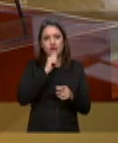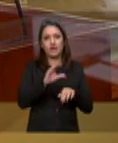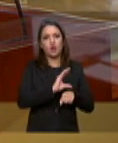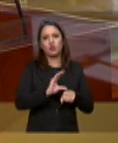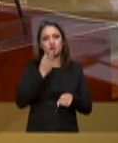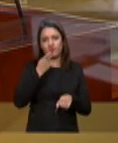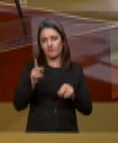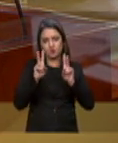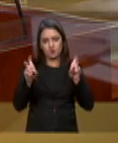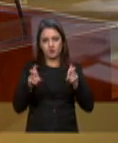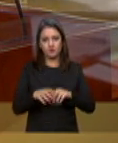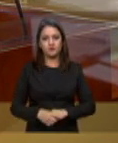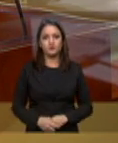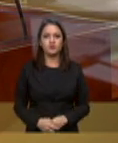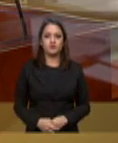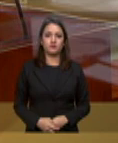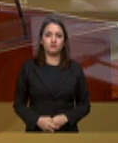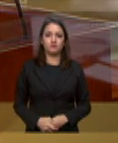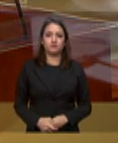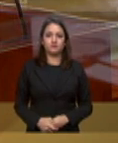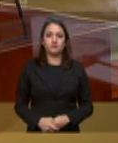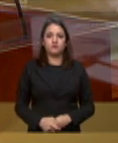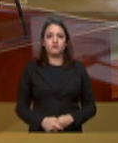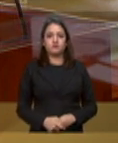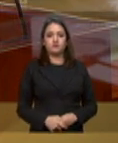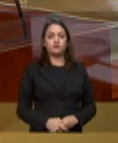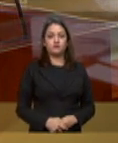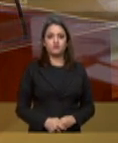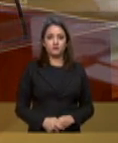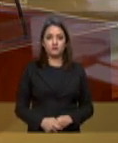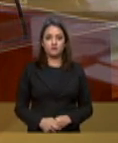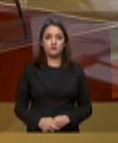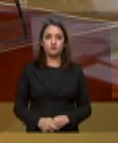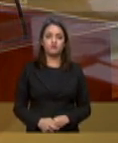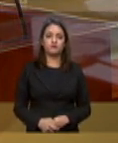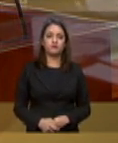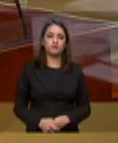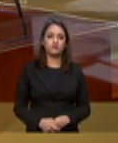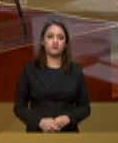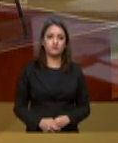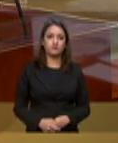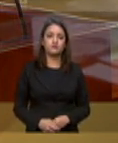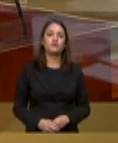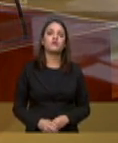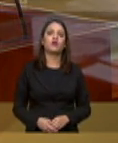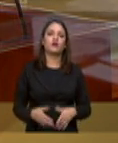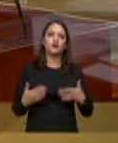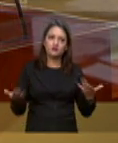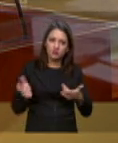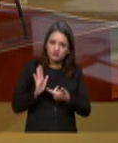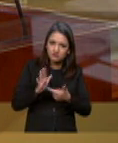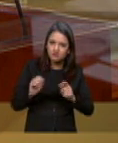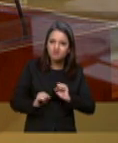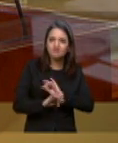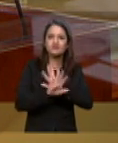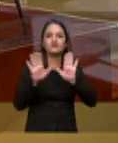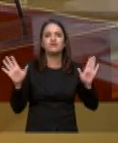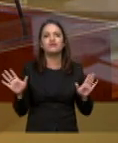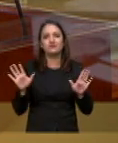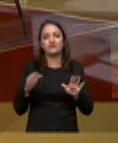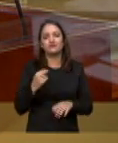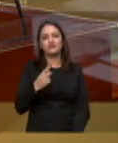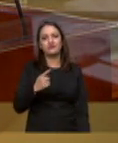fale sobre isso. Bom, por fim, ficando claro, né, a insatisfação da Procuradoria em relação ao Poder